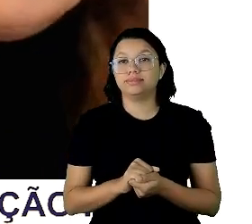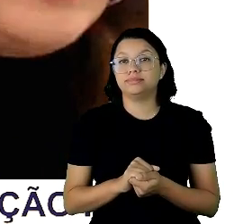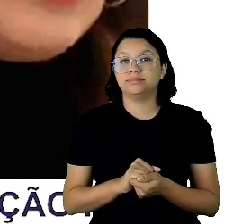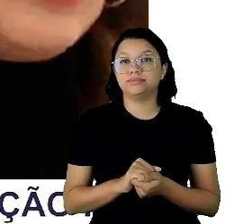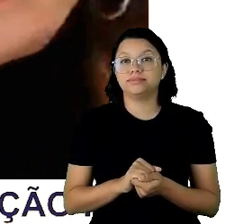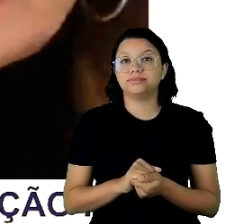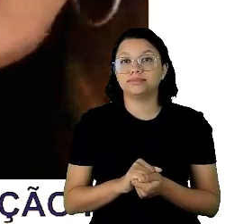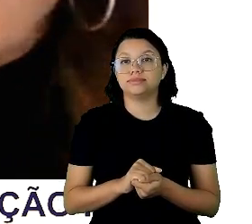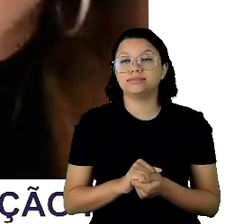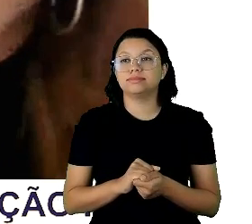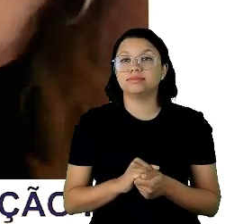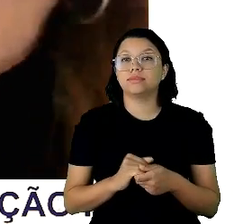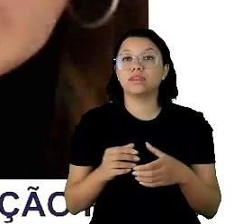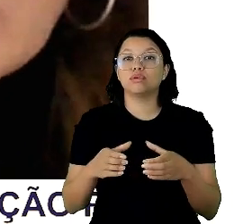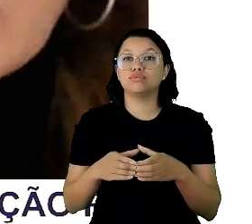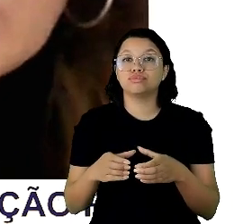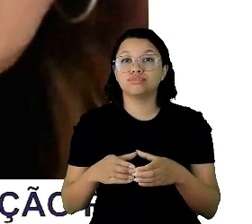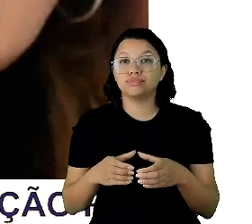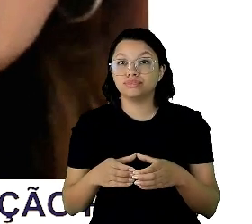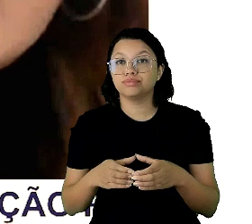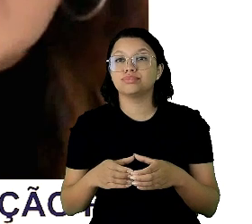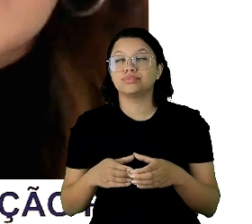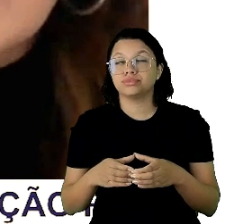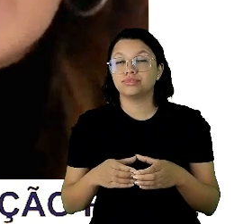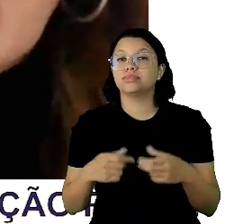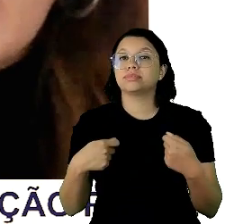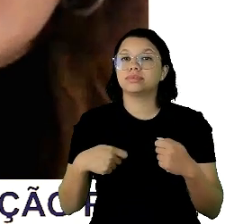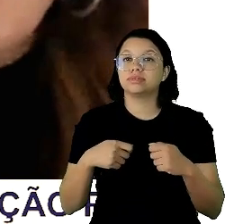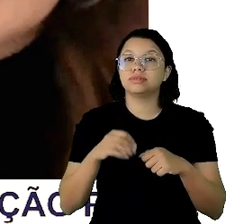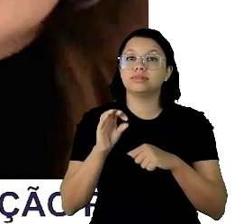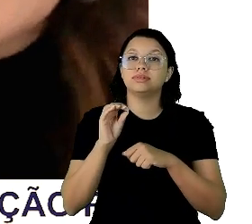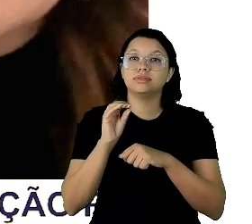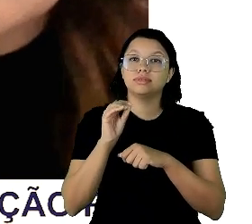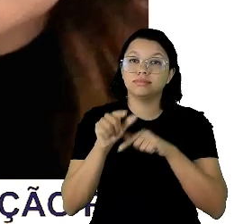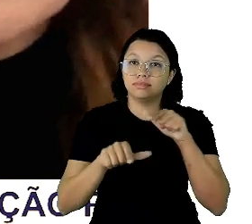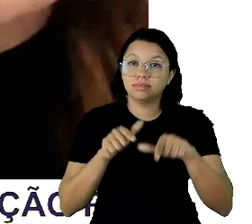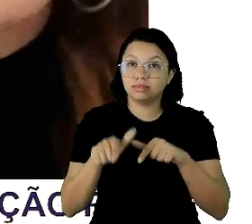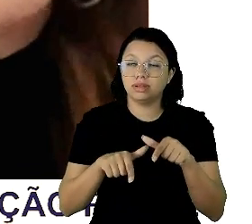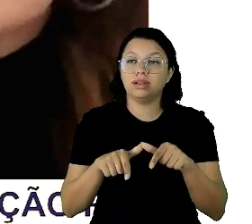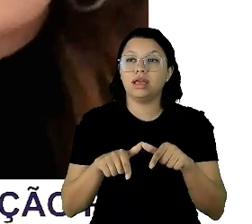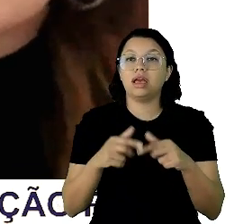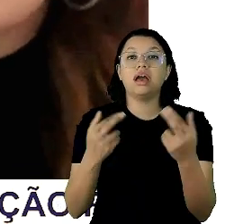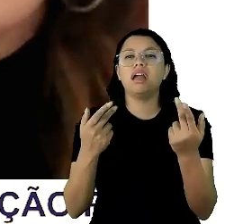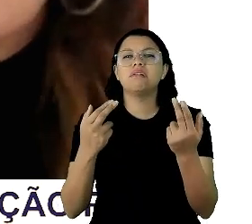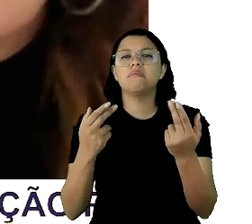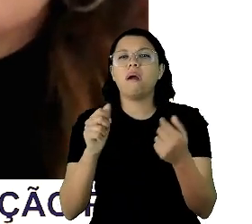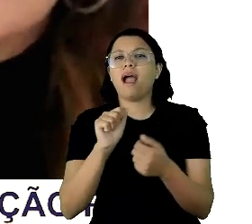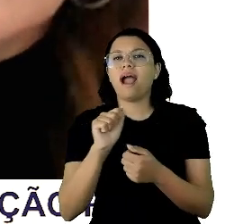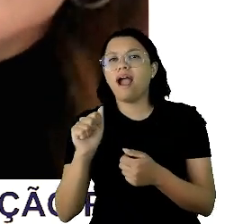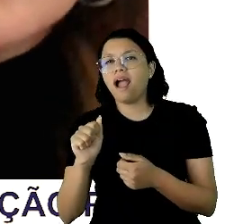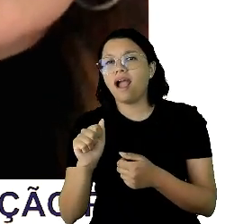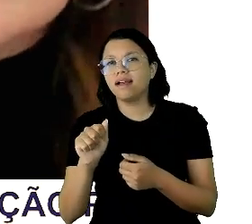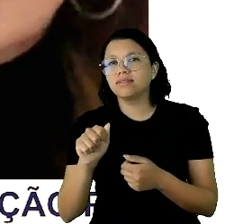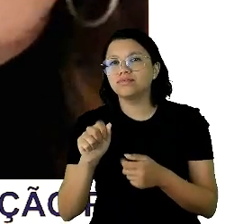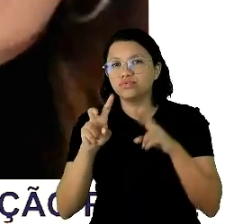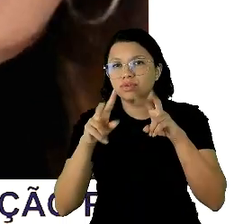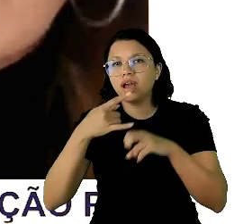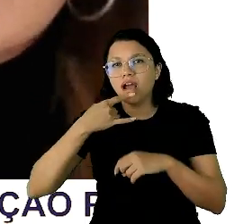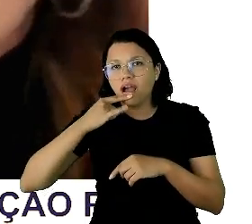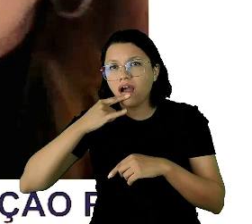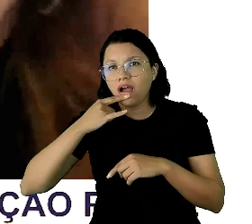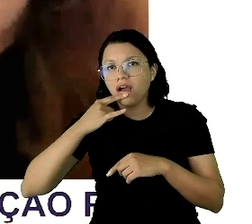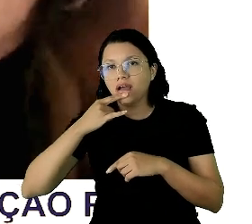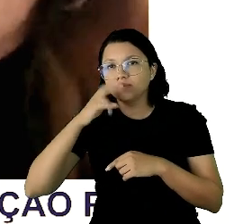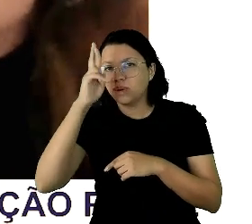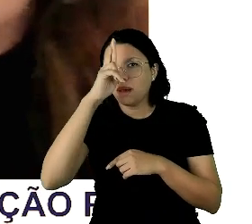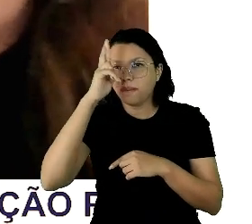trabalhar, sabe? Igual tem alcoólicos anônimos, assim, que trabalham essas coisas em grupo. Devia ter um grupo